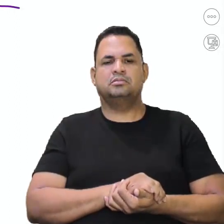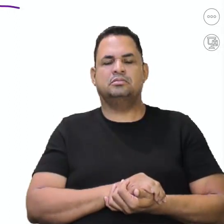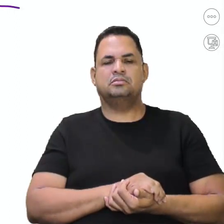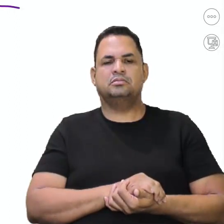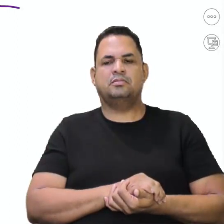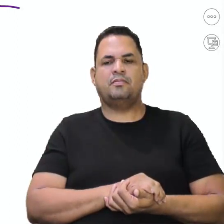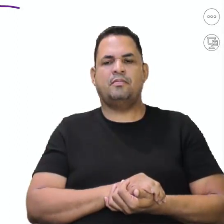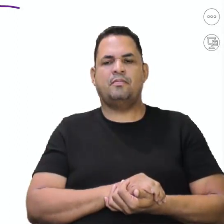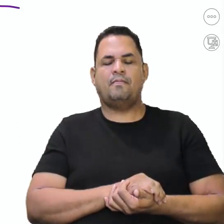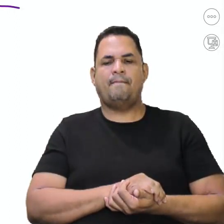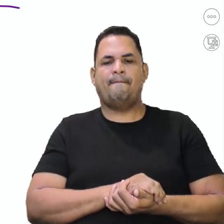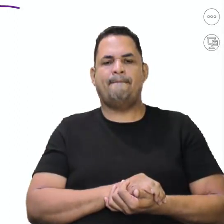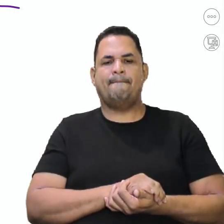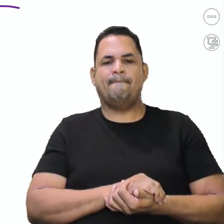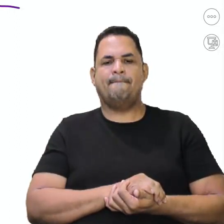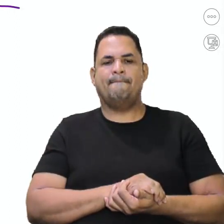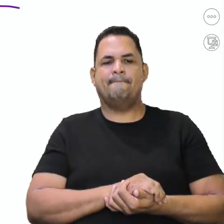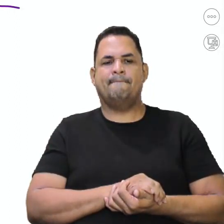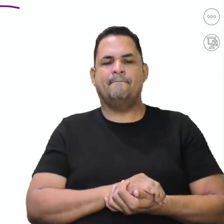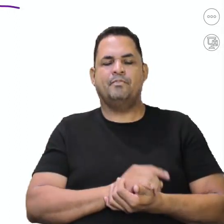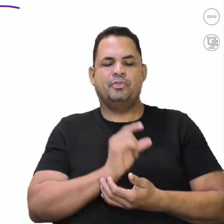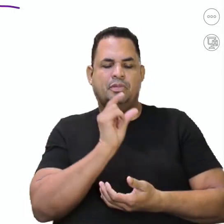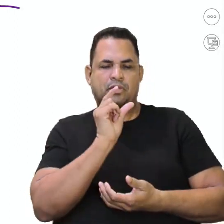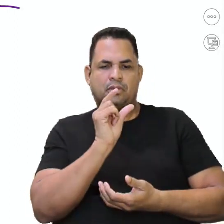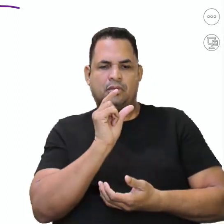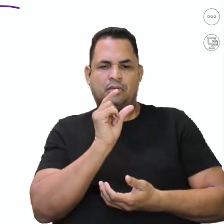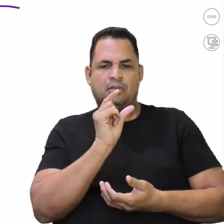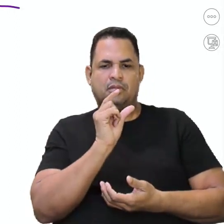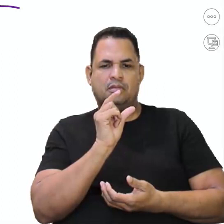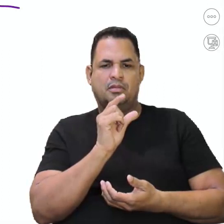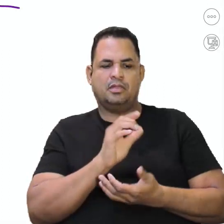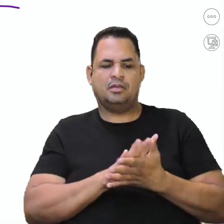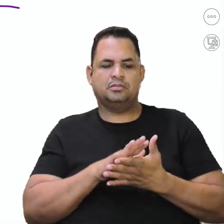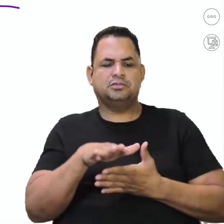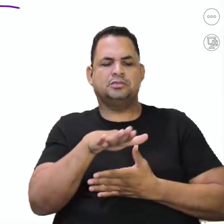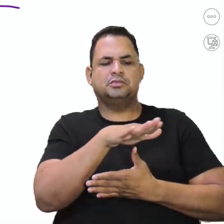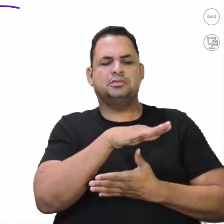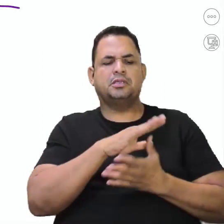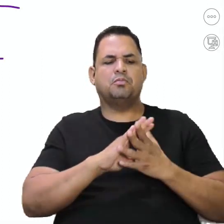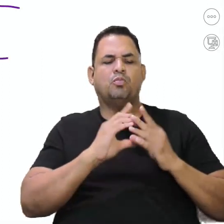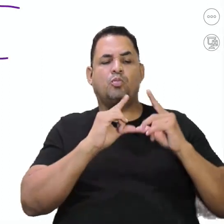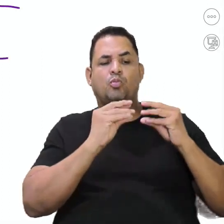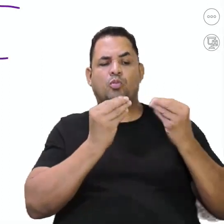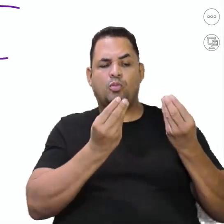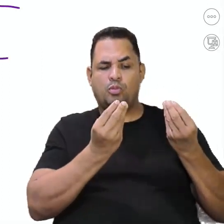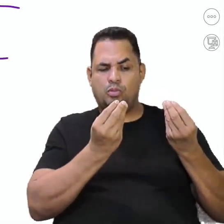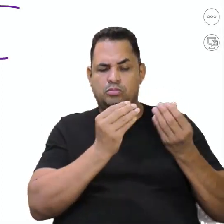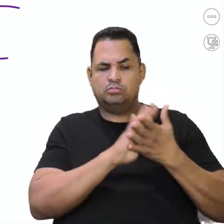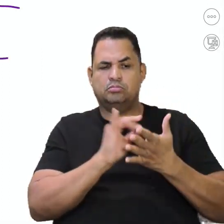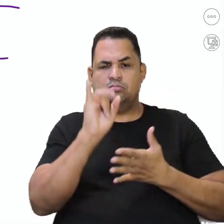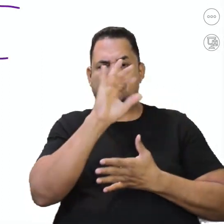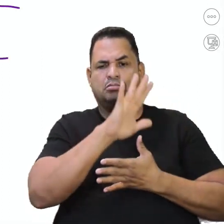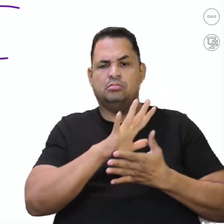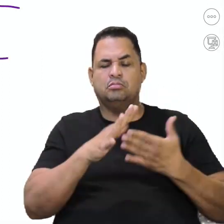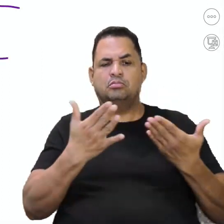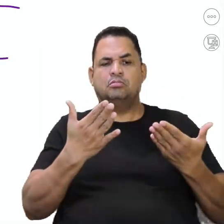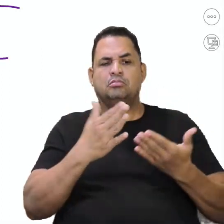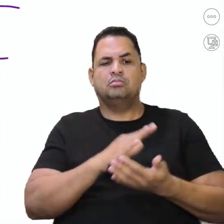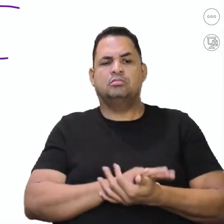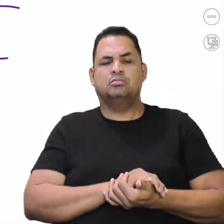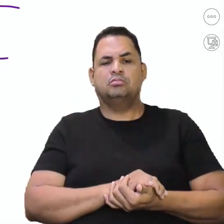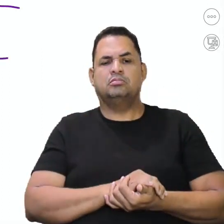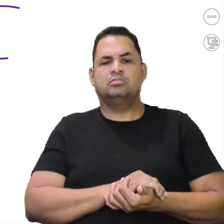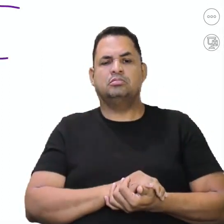functionally dominate the image. Então, se as palavras dominarem a imagem, it then becomes